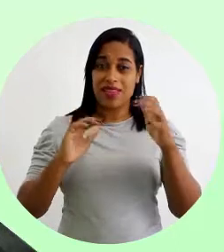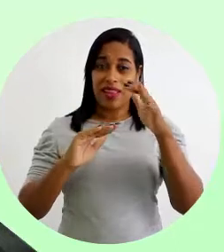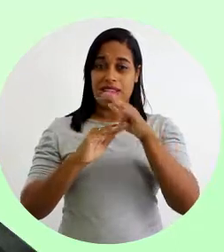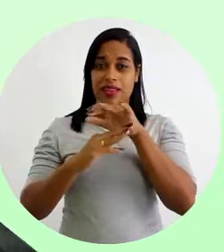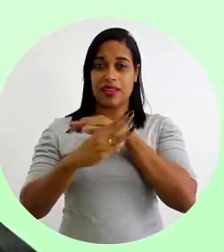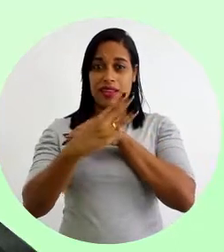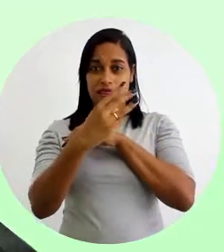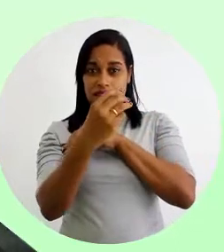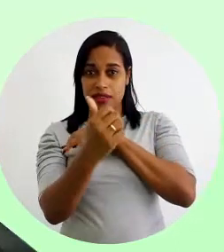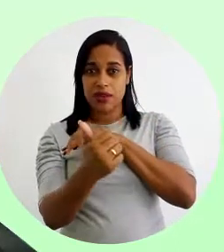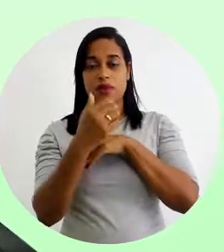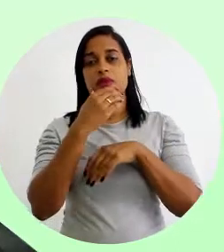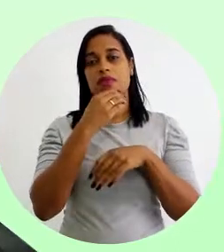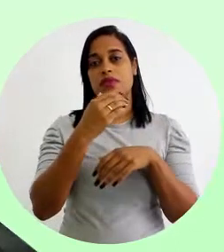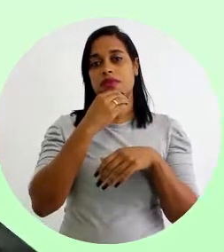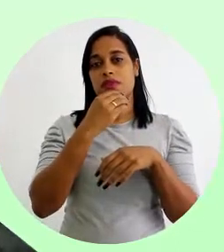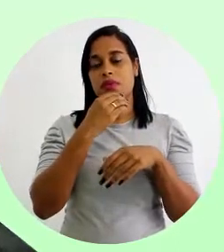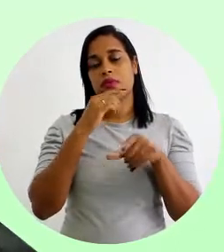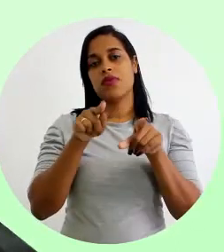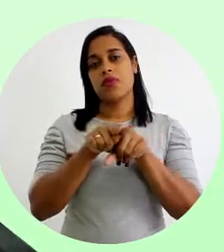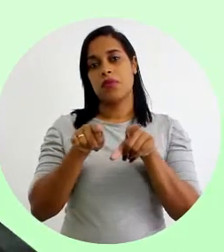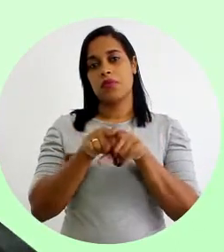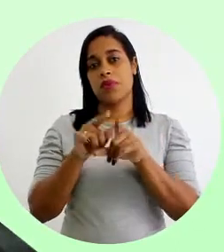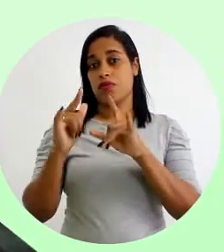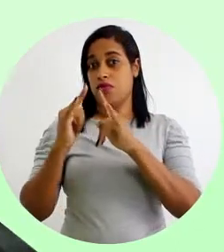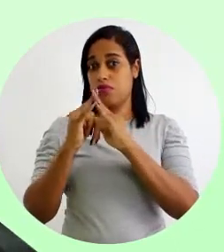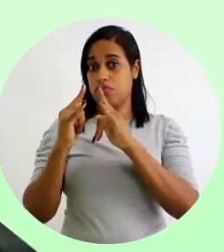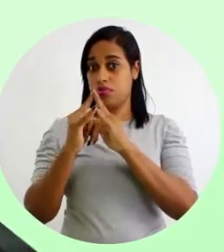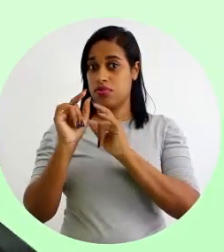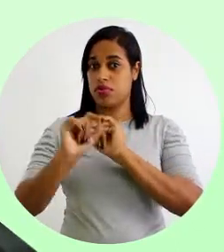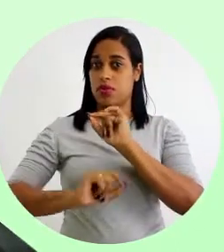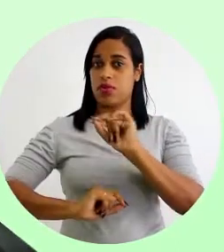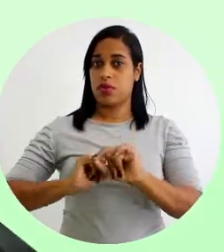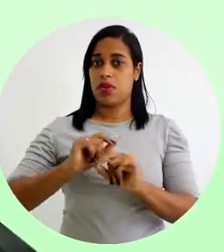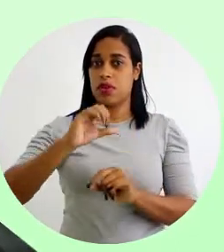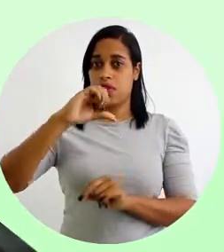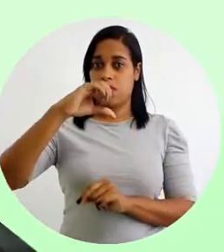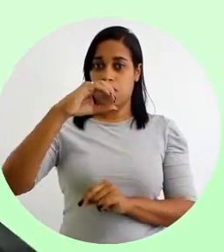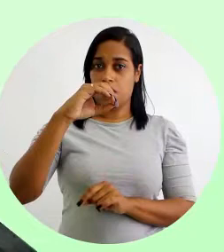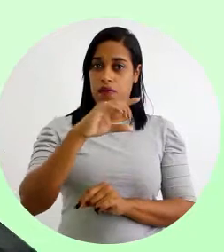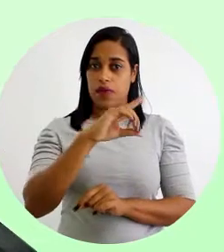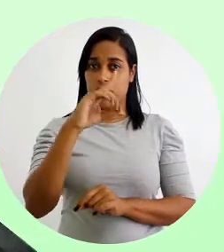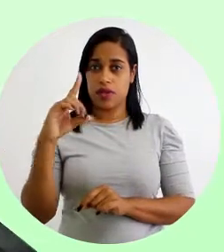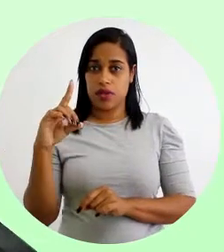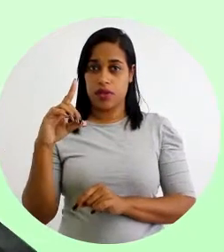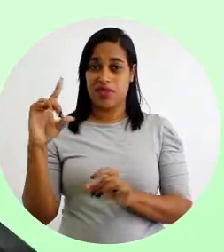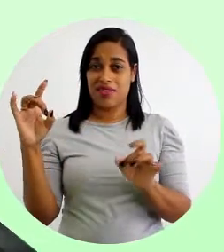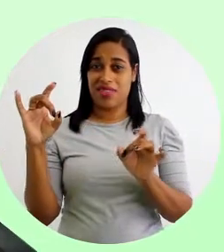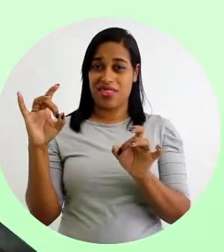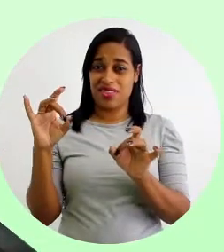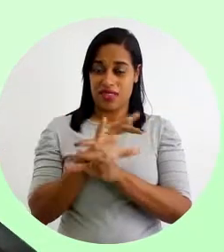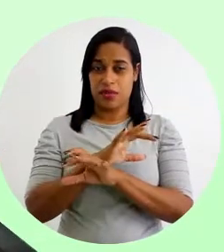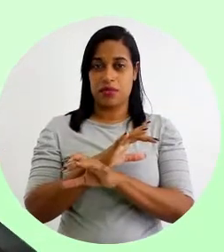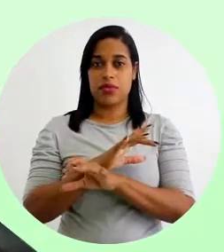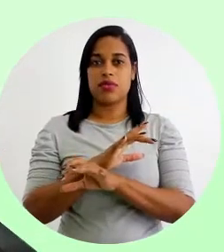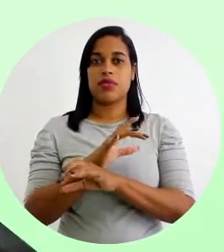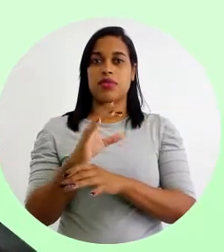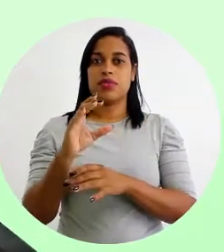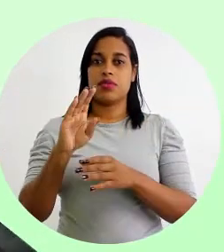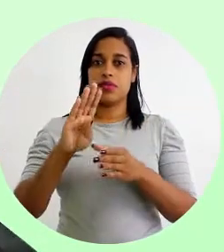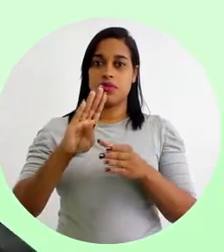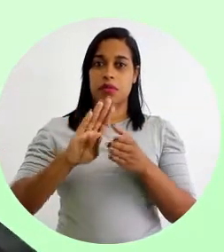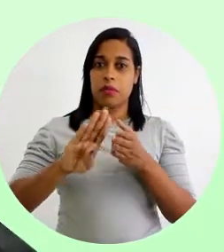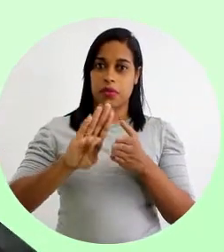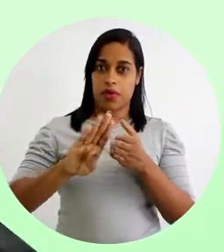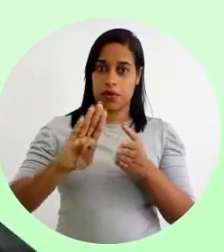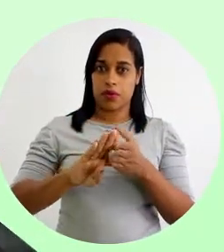31 de dezembro. E com relação ao suprimento institucional, é 90 dias após o crédito na